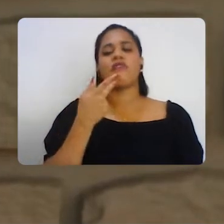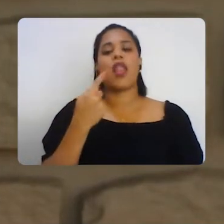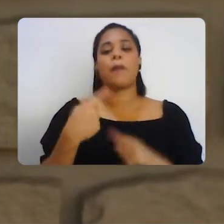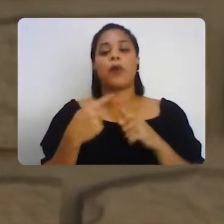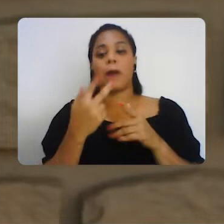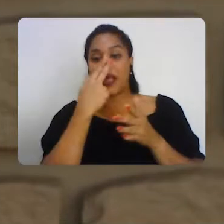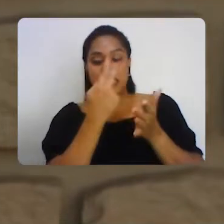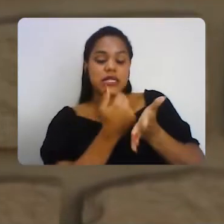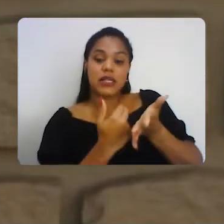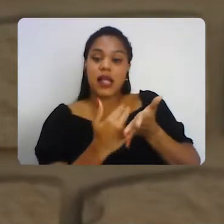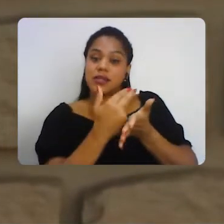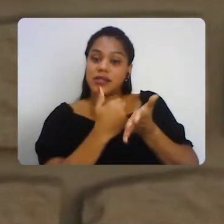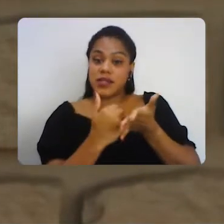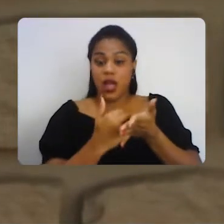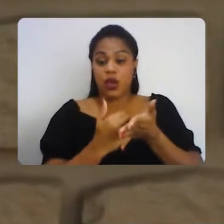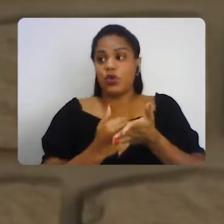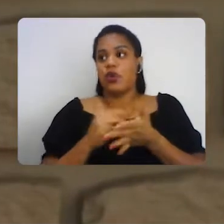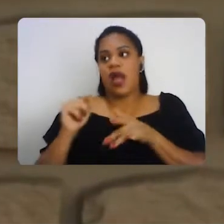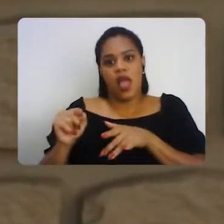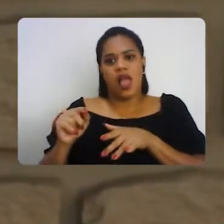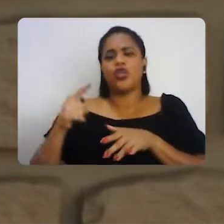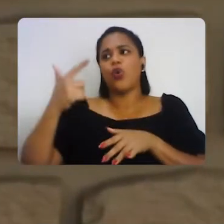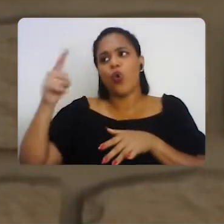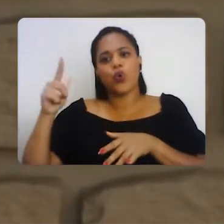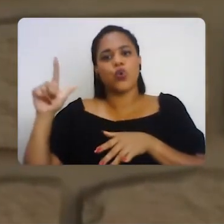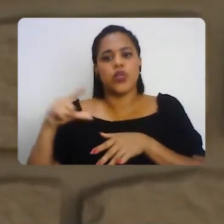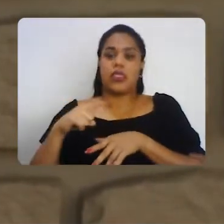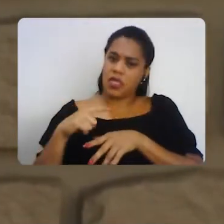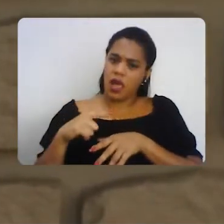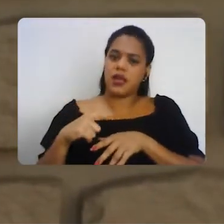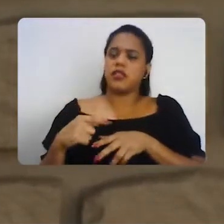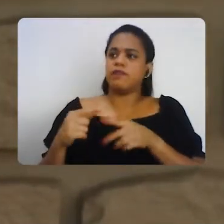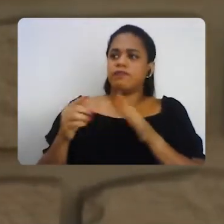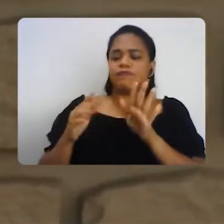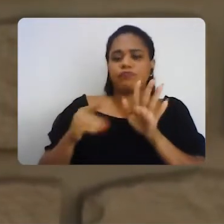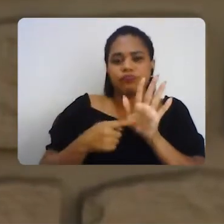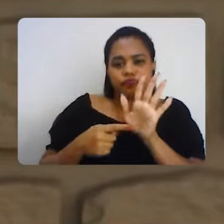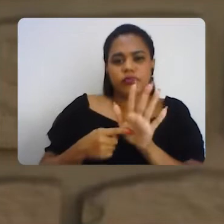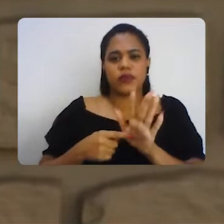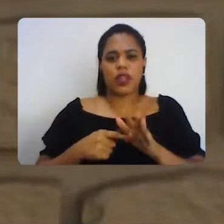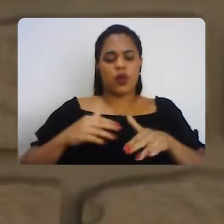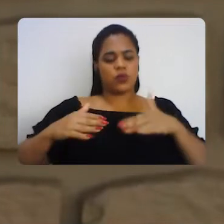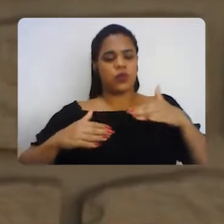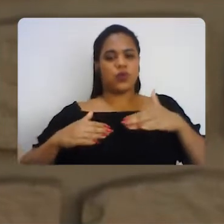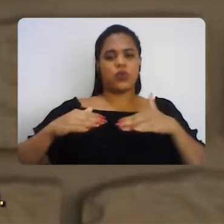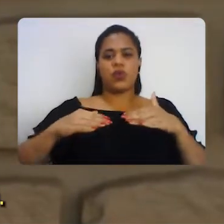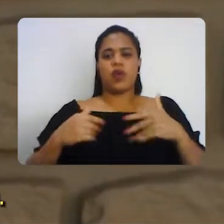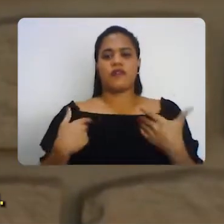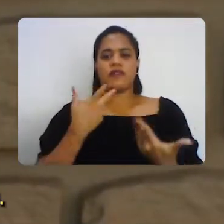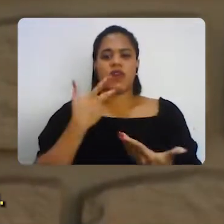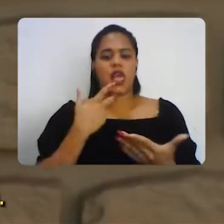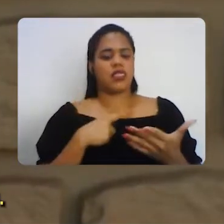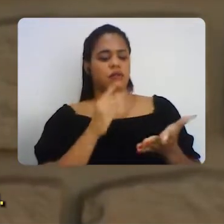desenhado o que eu estou fazendo. As outras cenas também são, né? O espetáculo tem isso de ser bem coreografado,